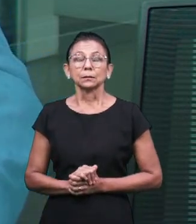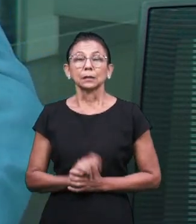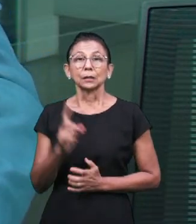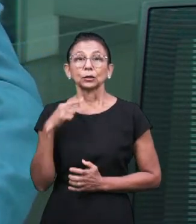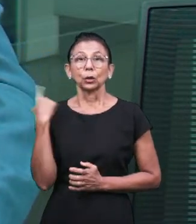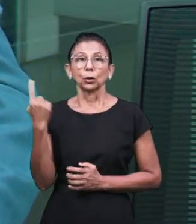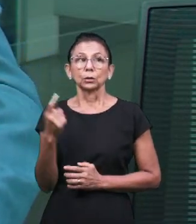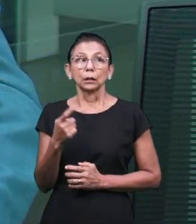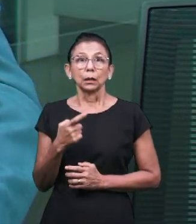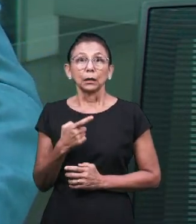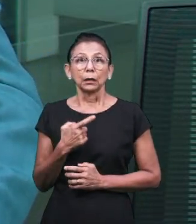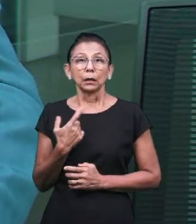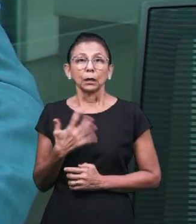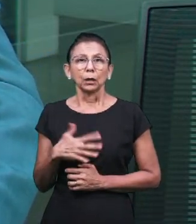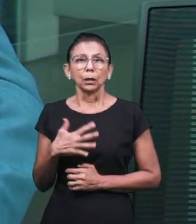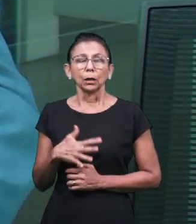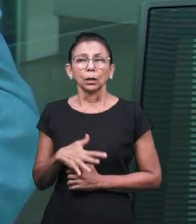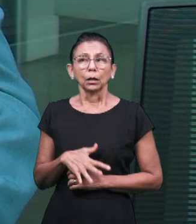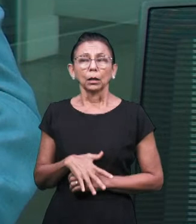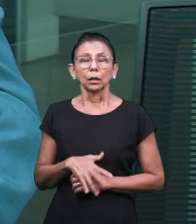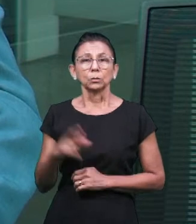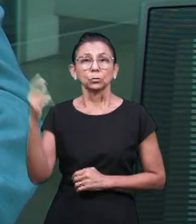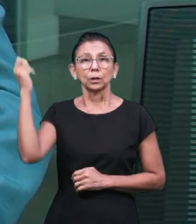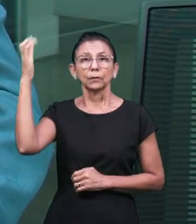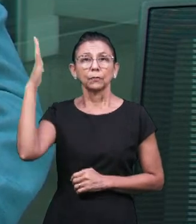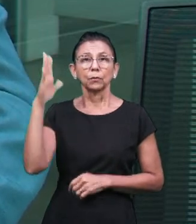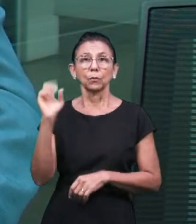disse: o carro é o carro que vai